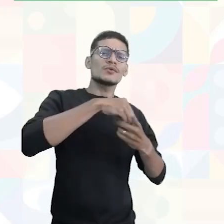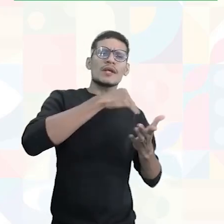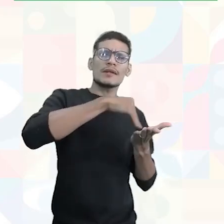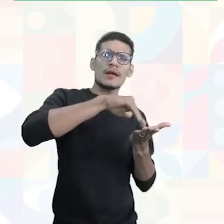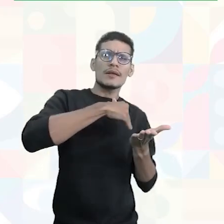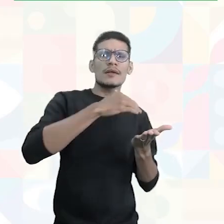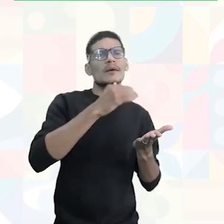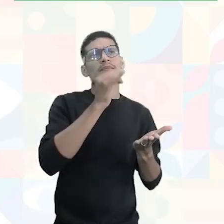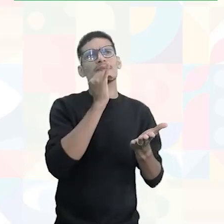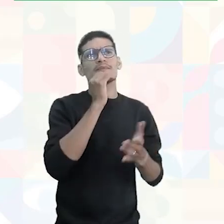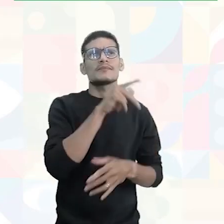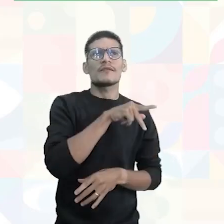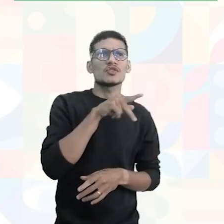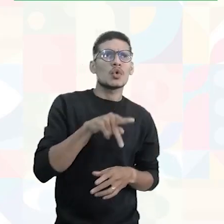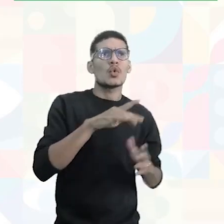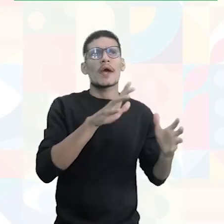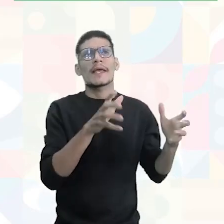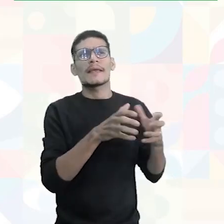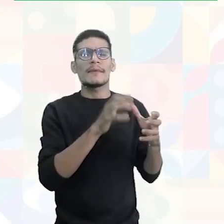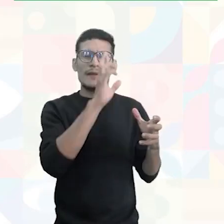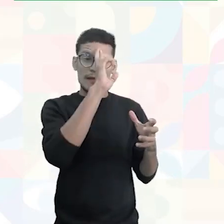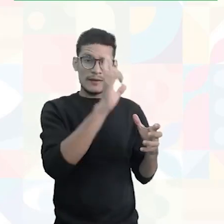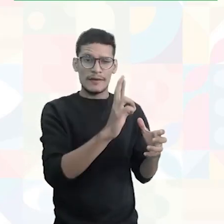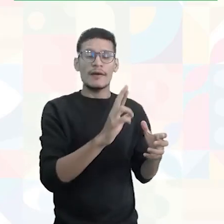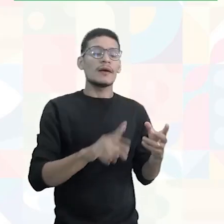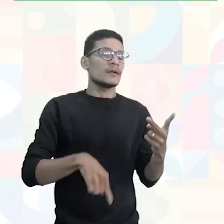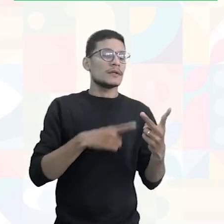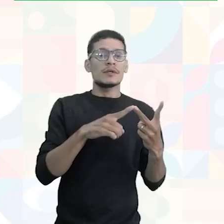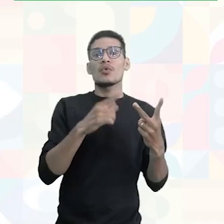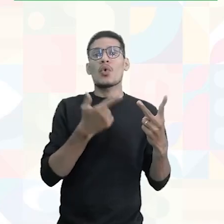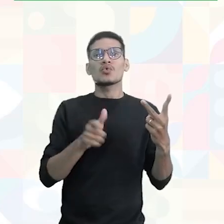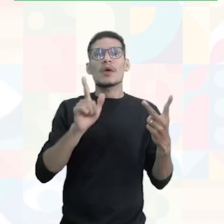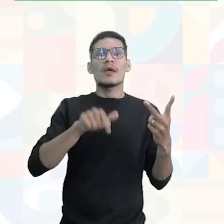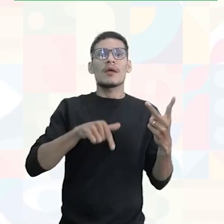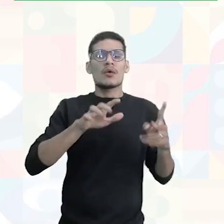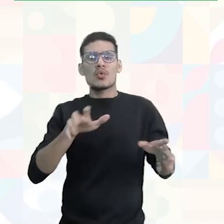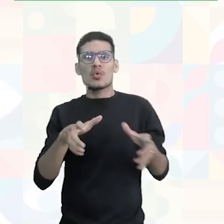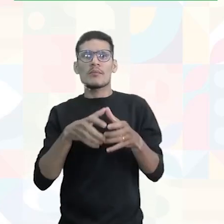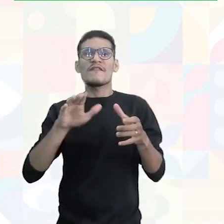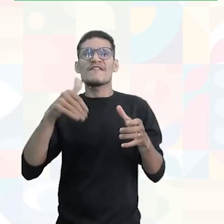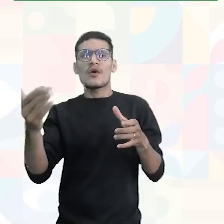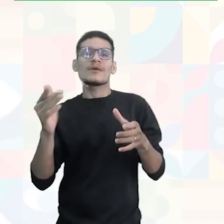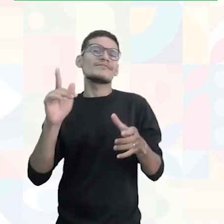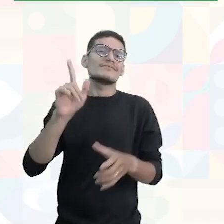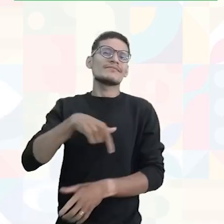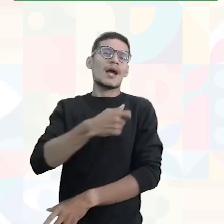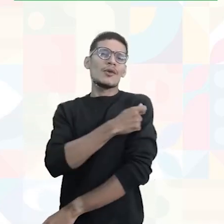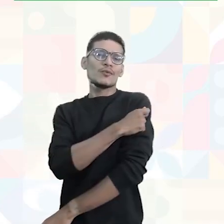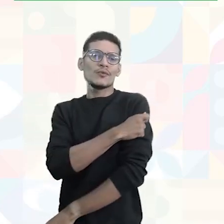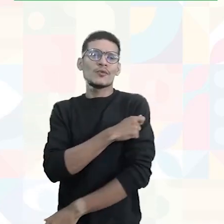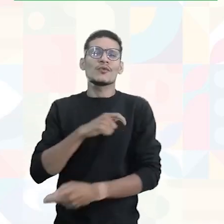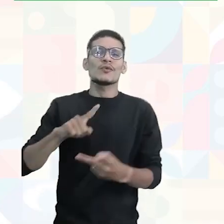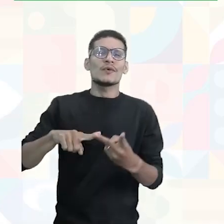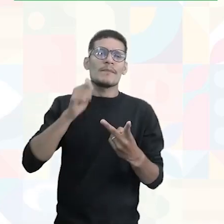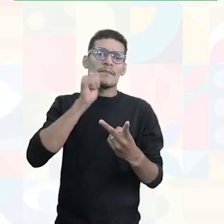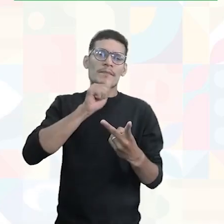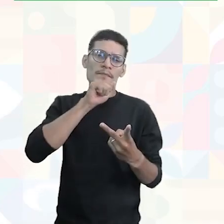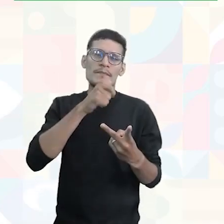como professores, equipe diretiva, e o público externo, que são alunos, pais,